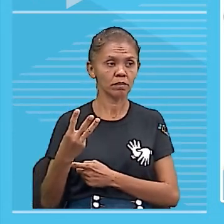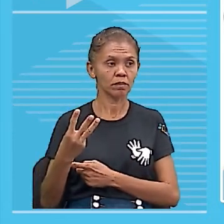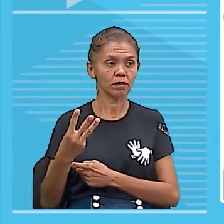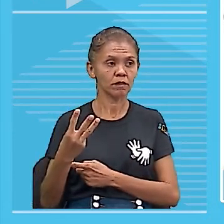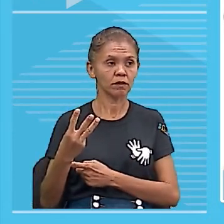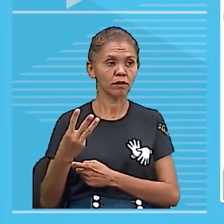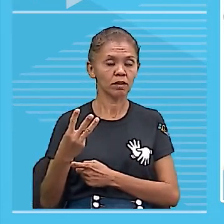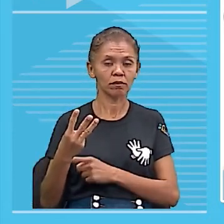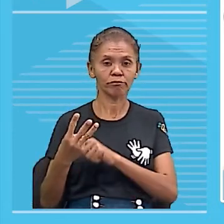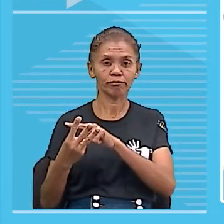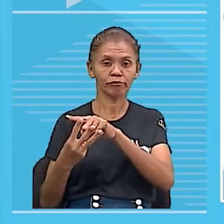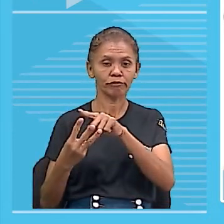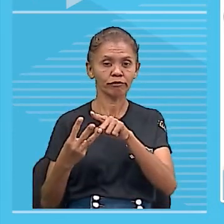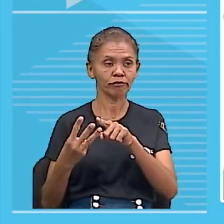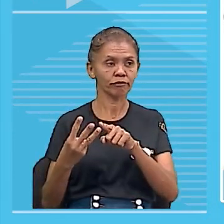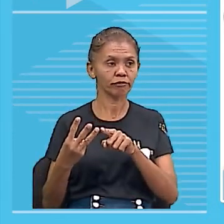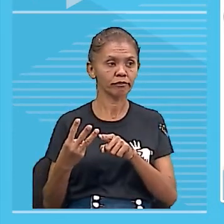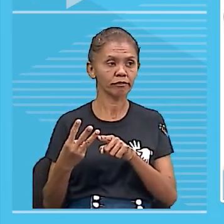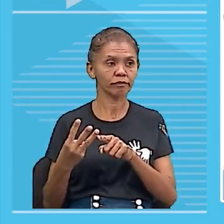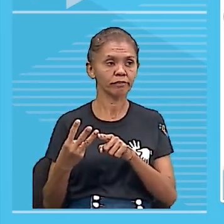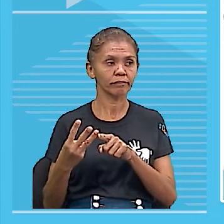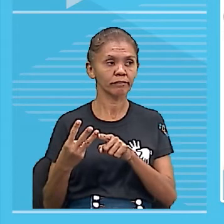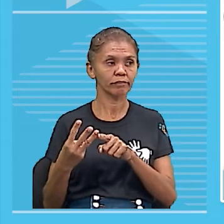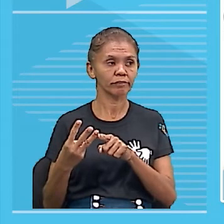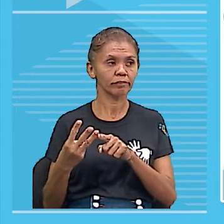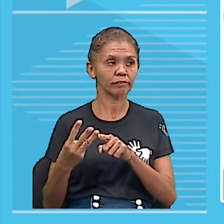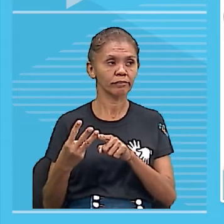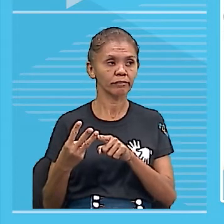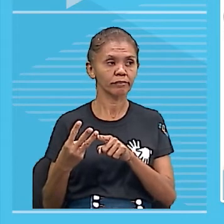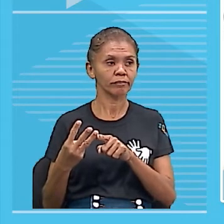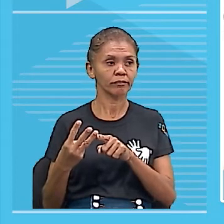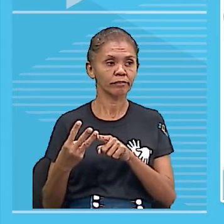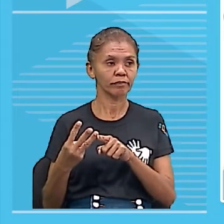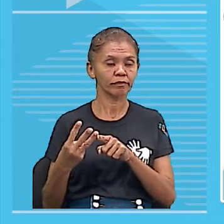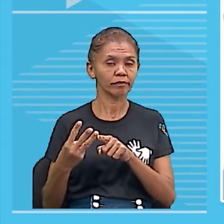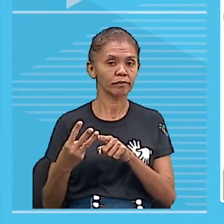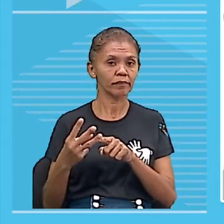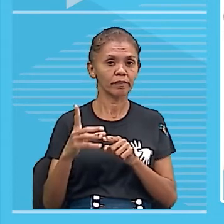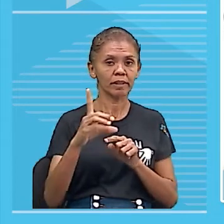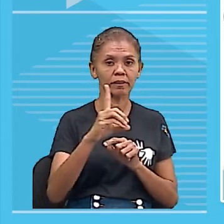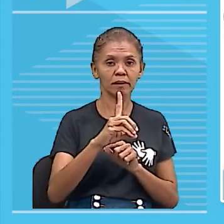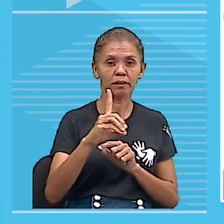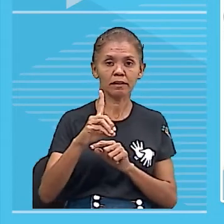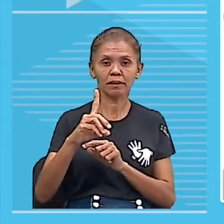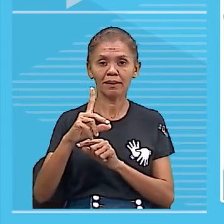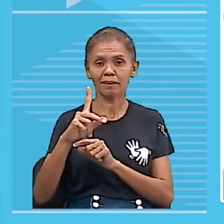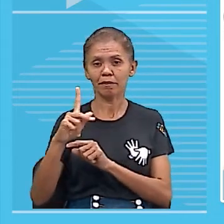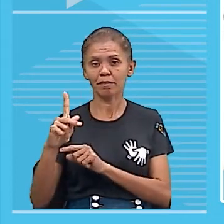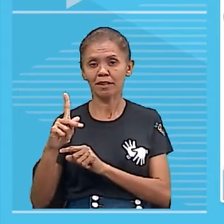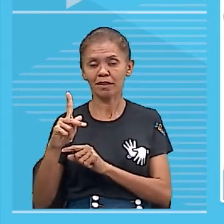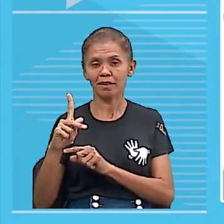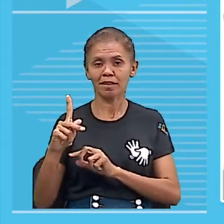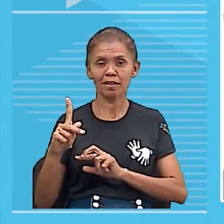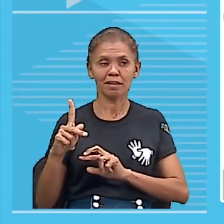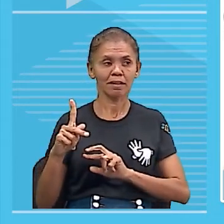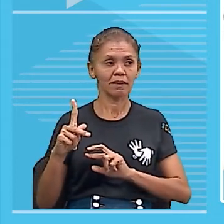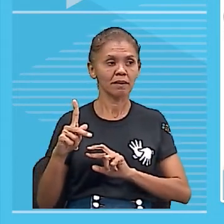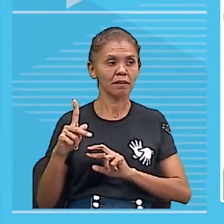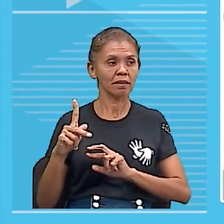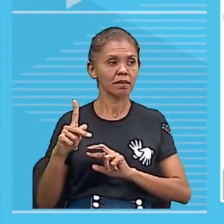todos os três sobre a mesma ddp a mesma diferença de